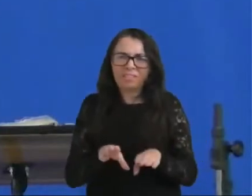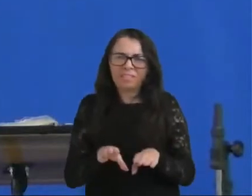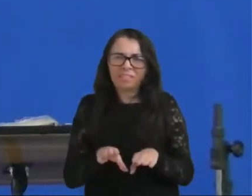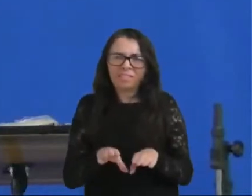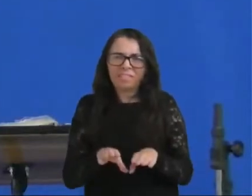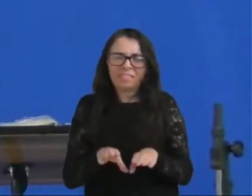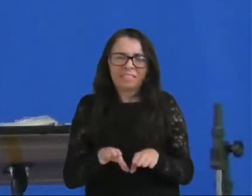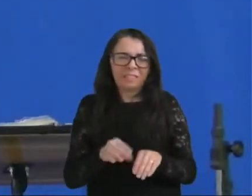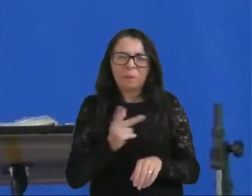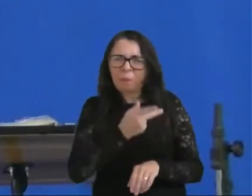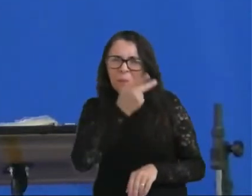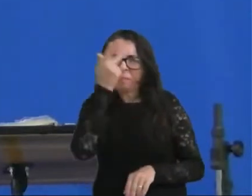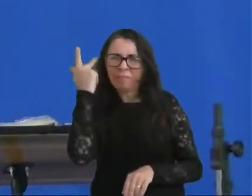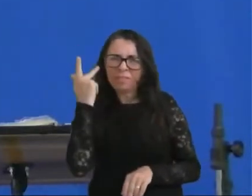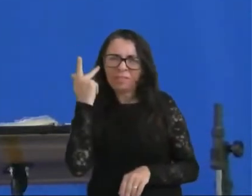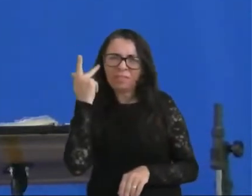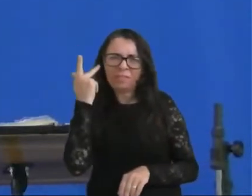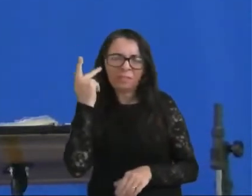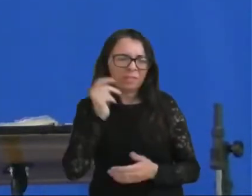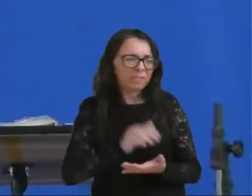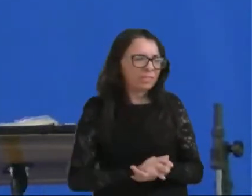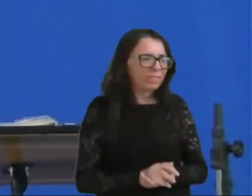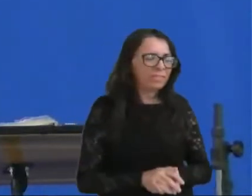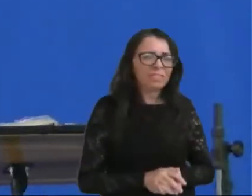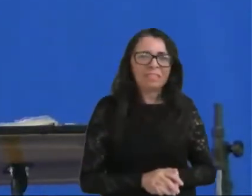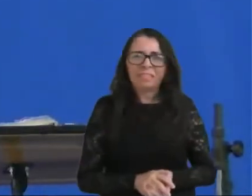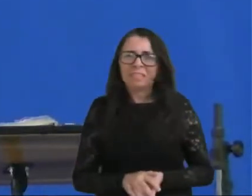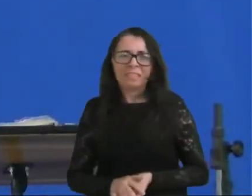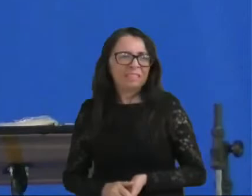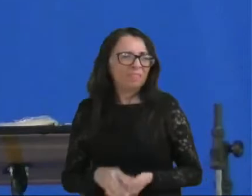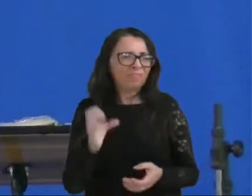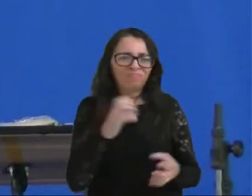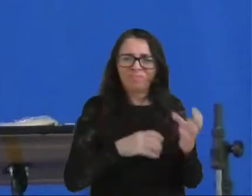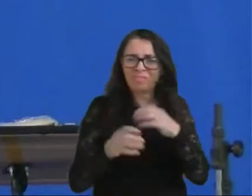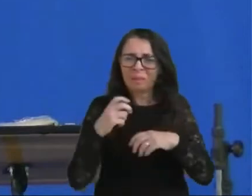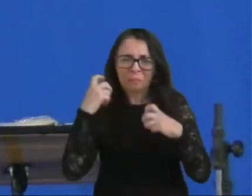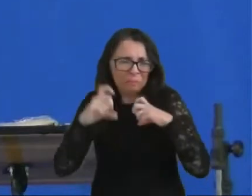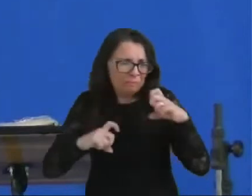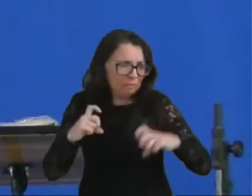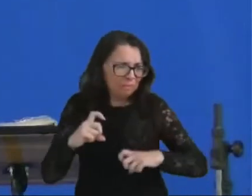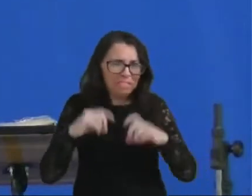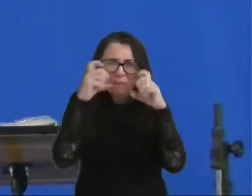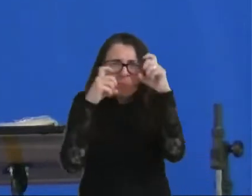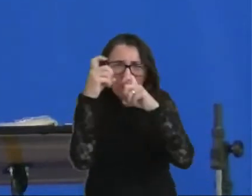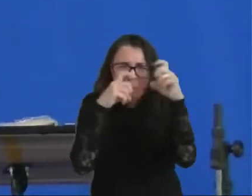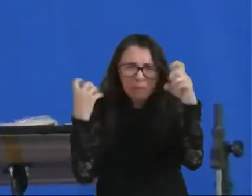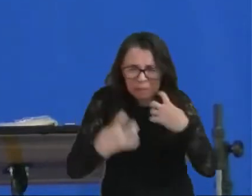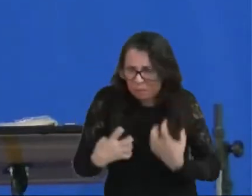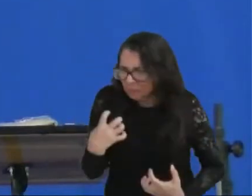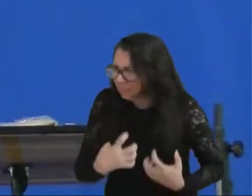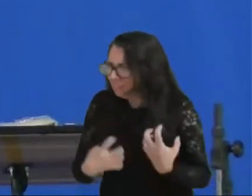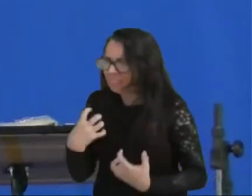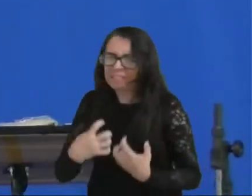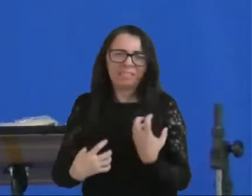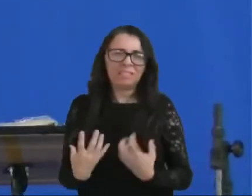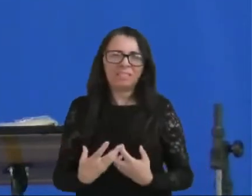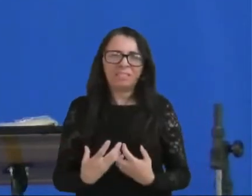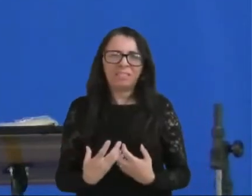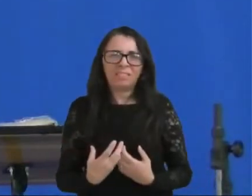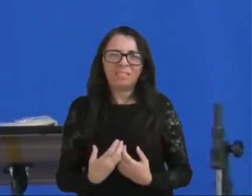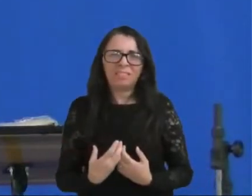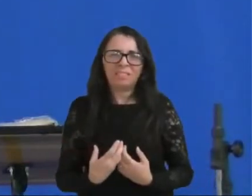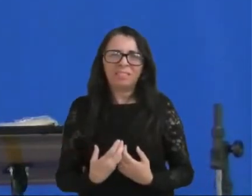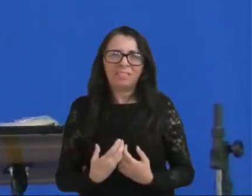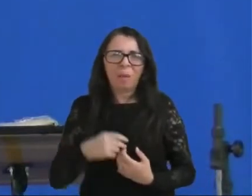seus afazeres, está cumprindo com aquilo que Deus já... Olha, Ele está aqui comigo. Essa é a visão que a igreja tem de Jesus